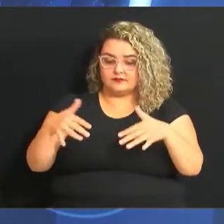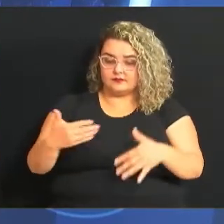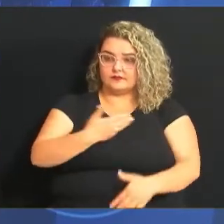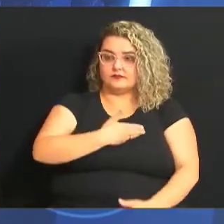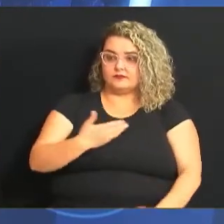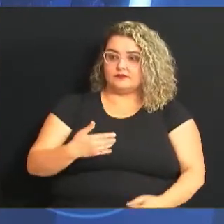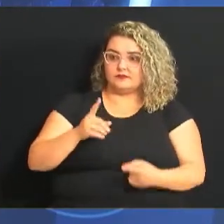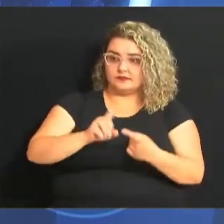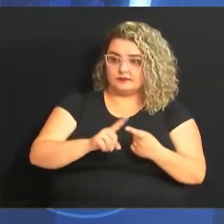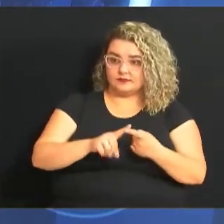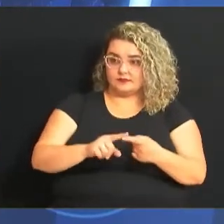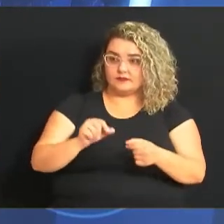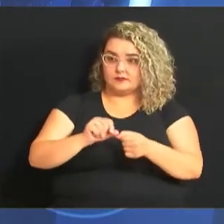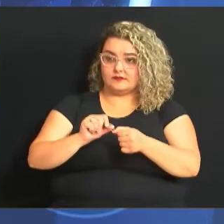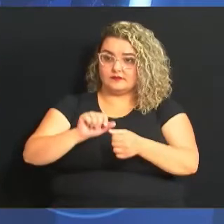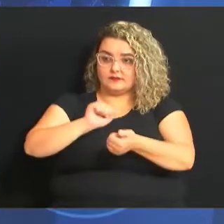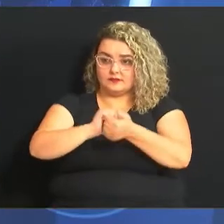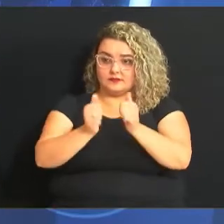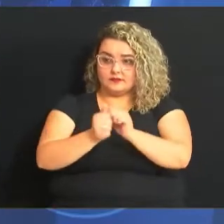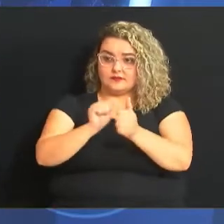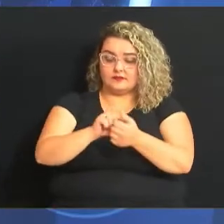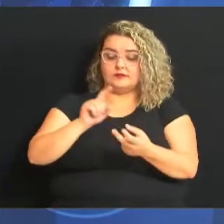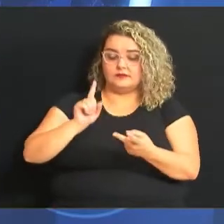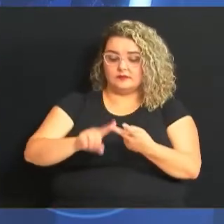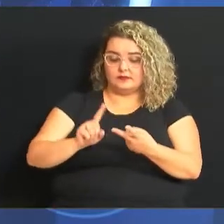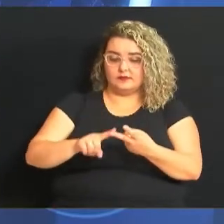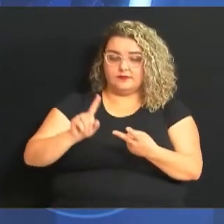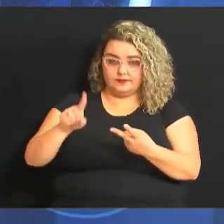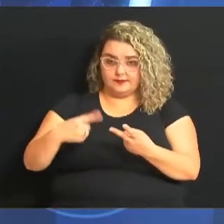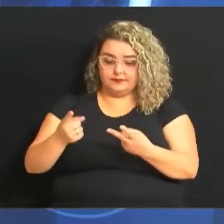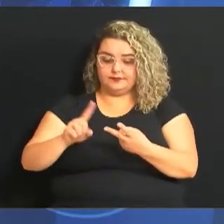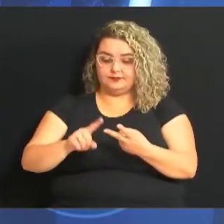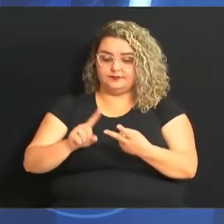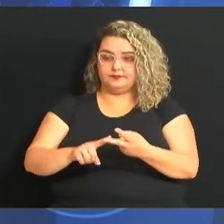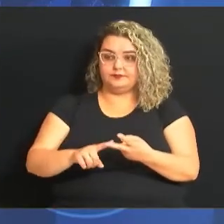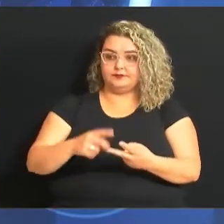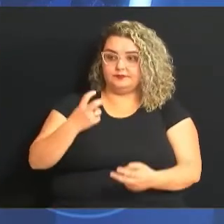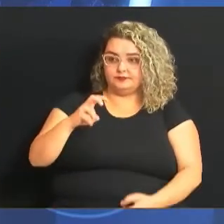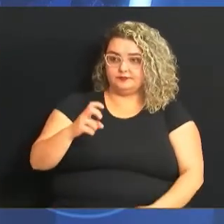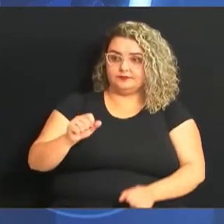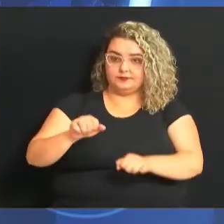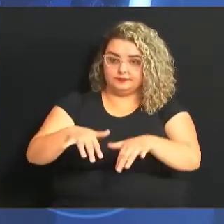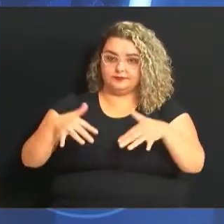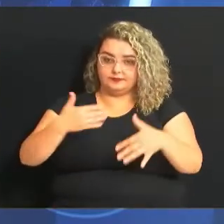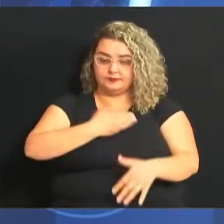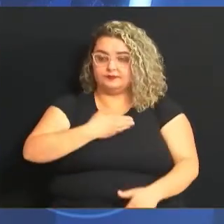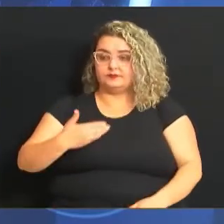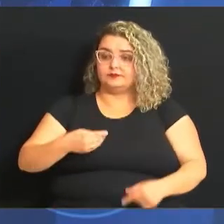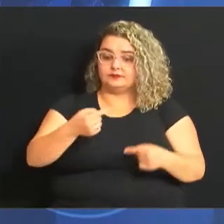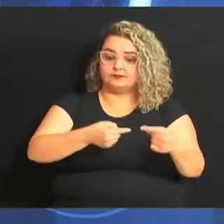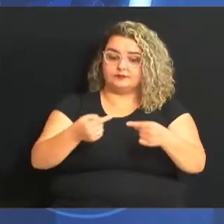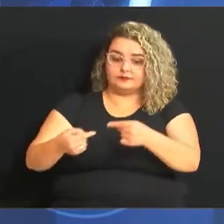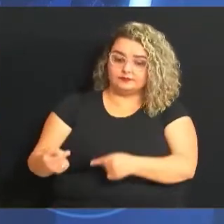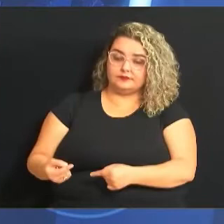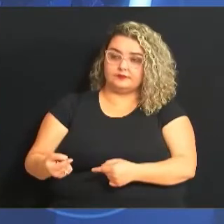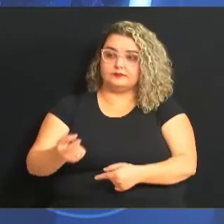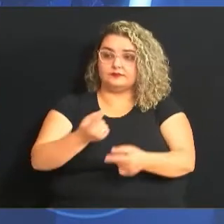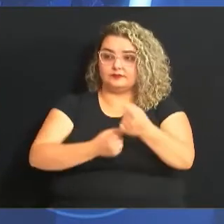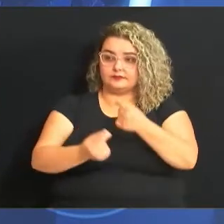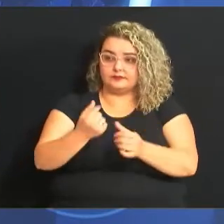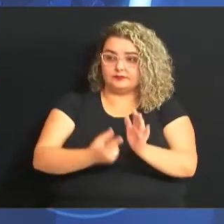época sancionou. O pastor Nestor Teixeira da Silva recebeu o título de cidadão campineiro. Desde